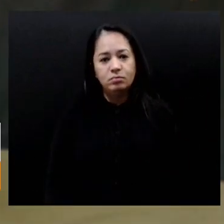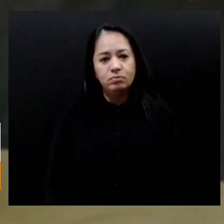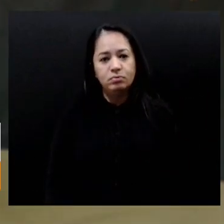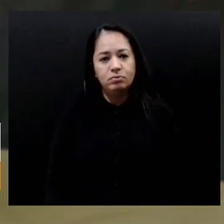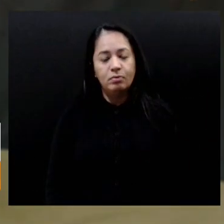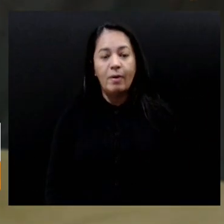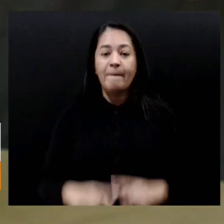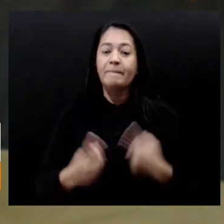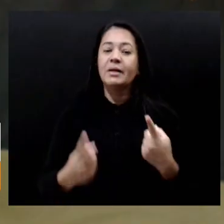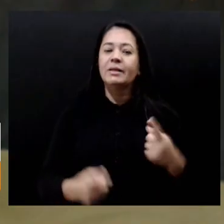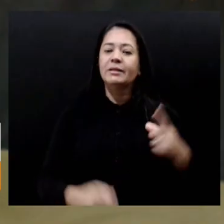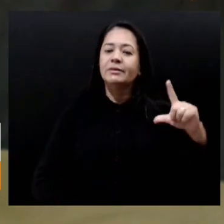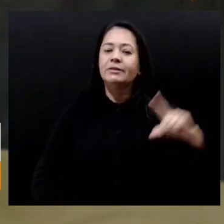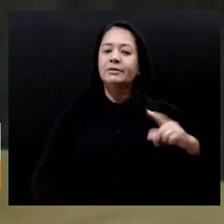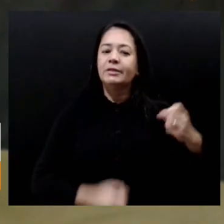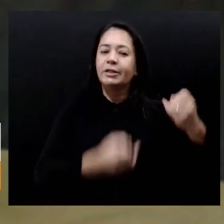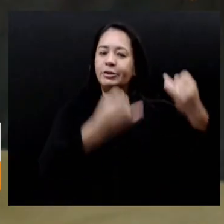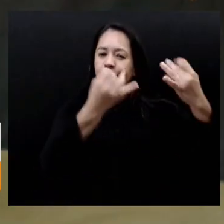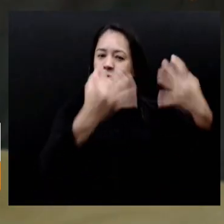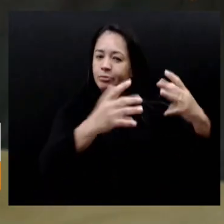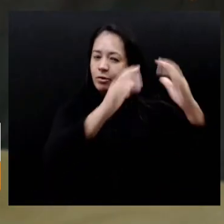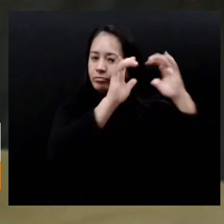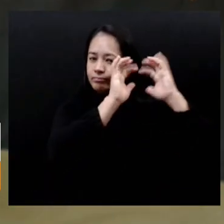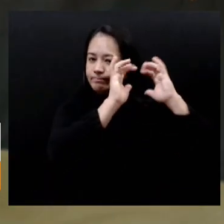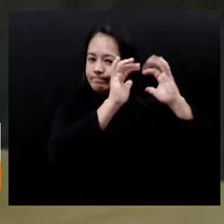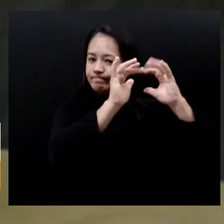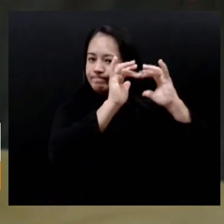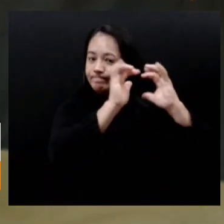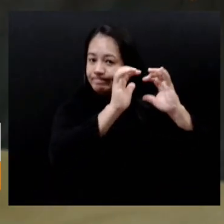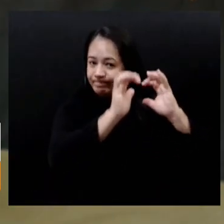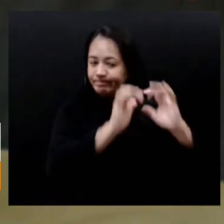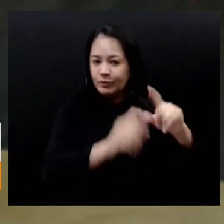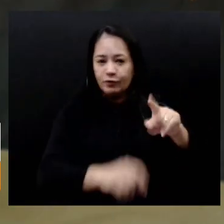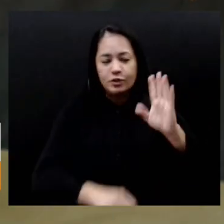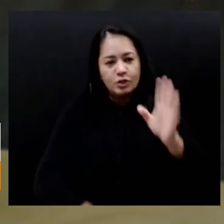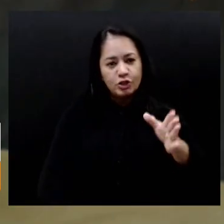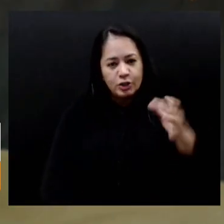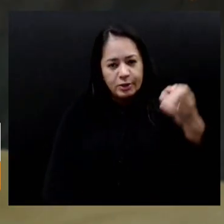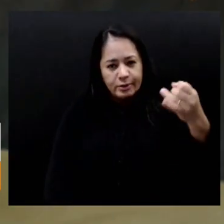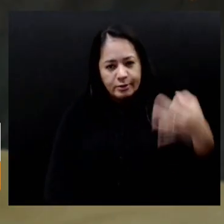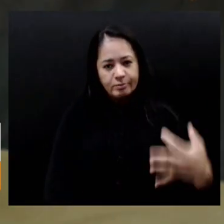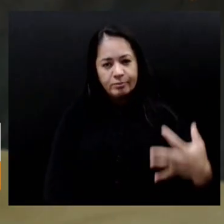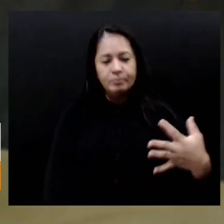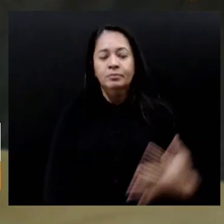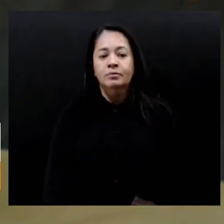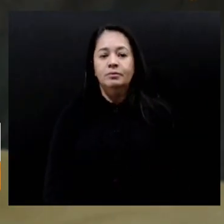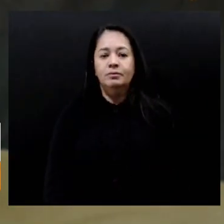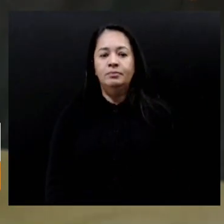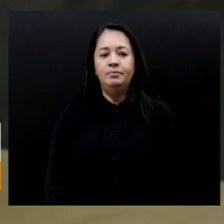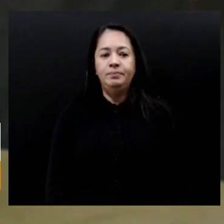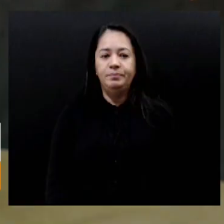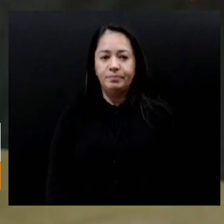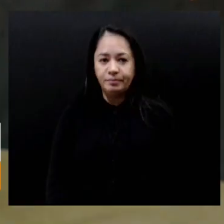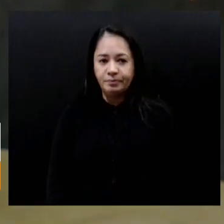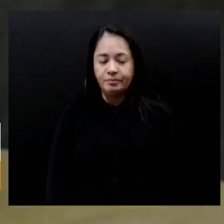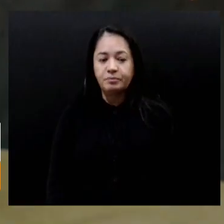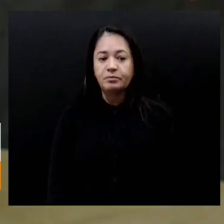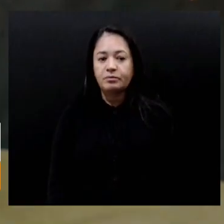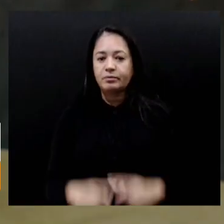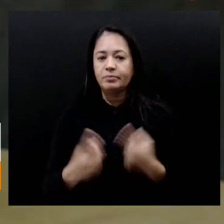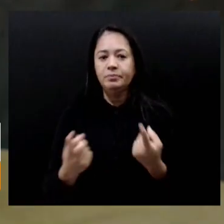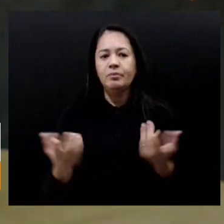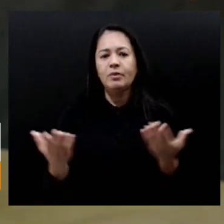explicação neurológica para essa explosão, né? Você já salientou, explicou aqui no início do programa. Agora, como que a